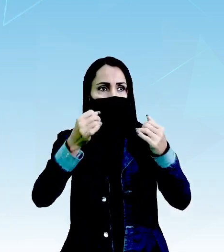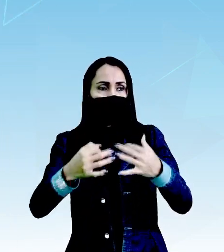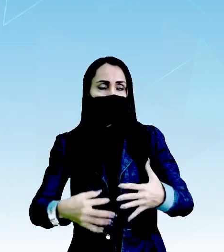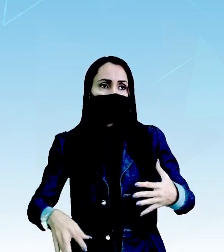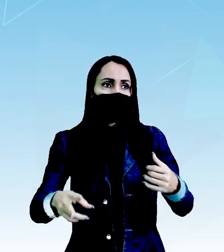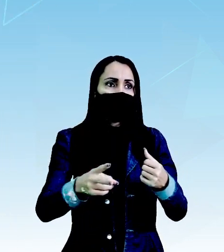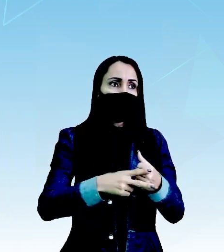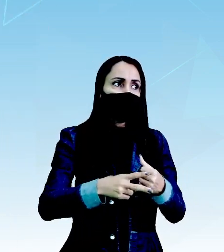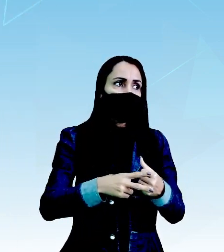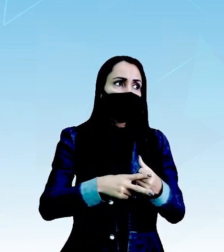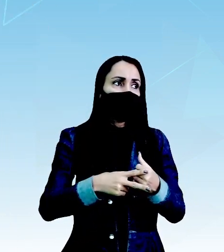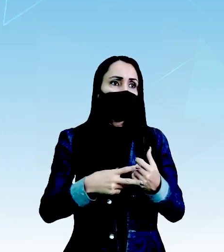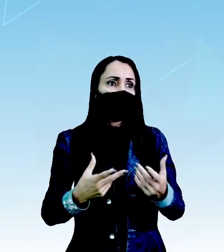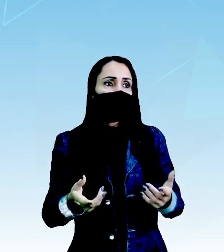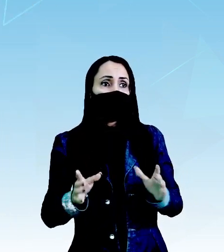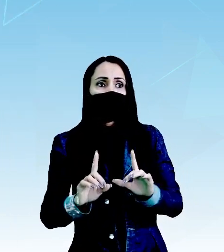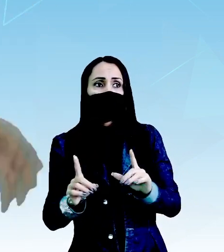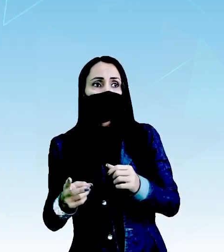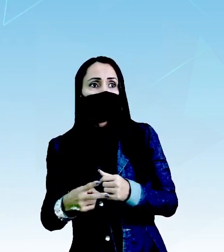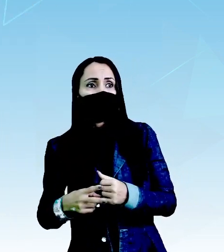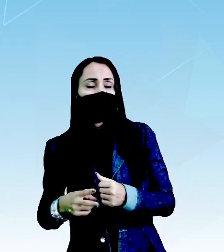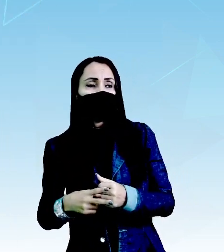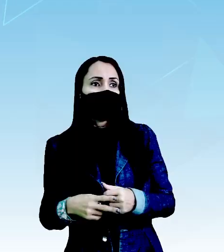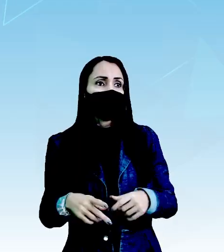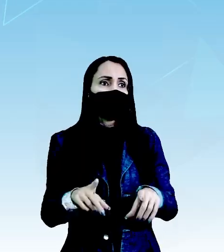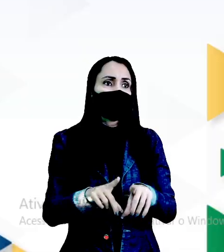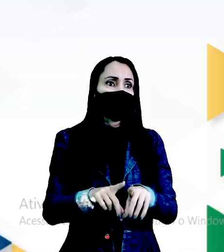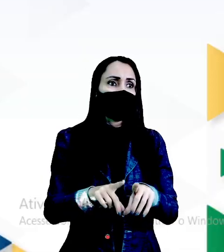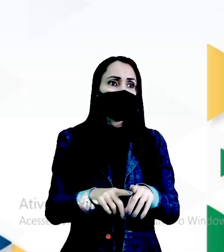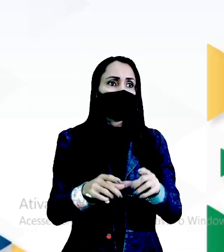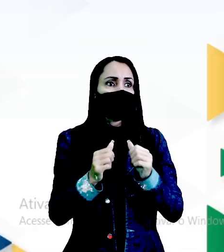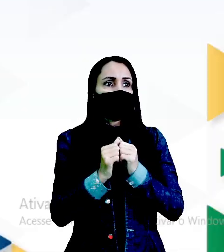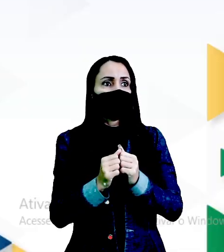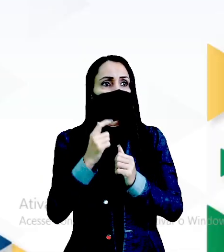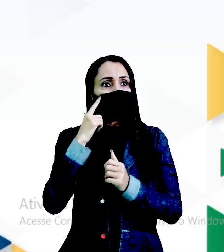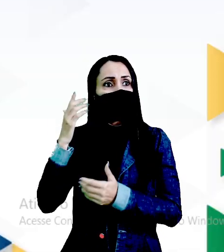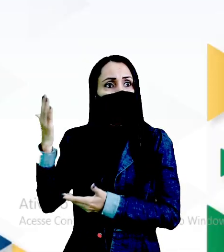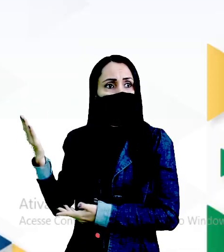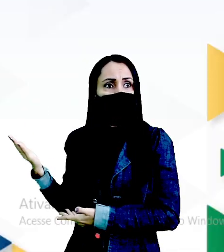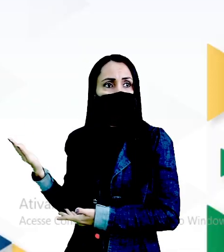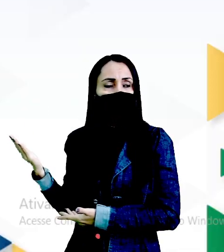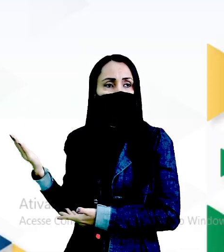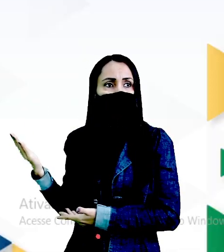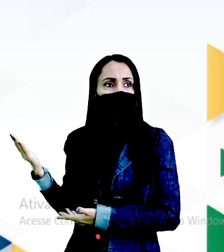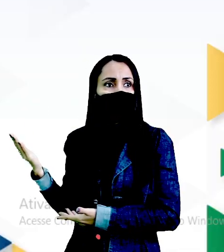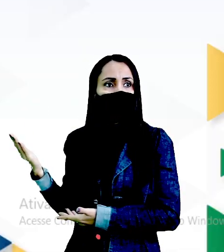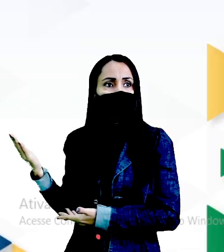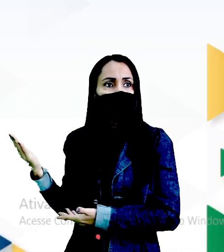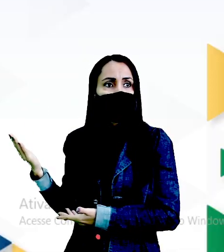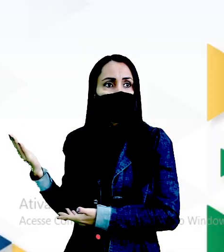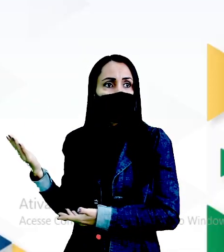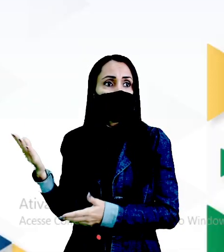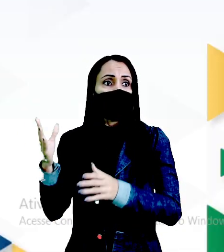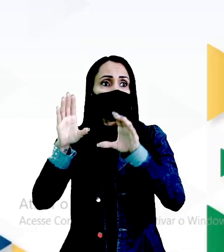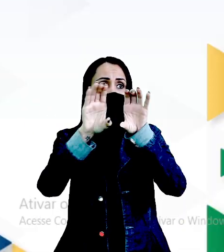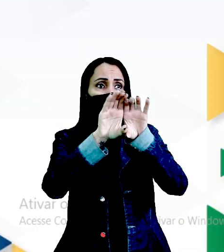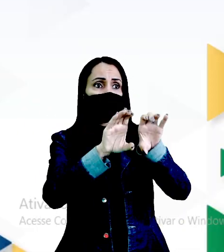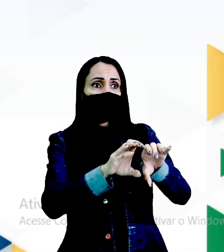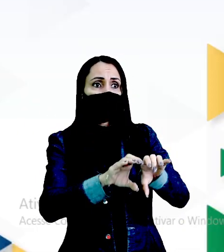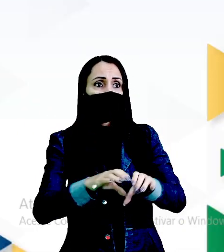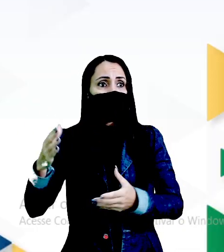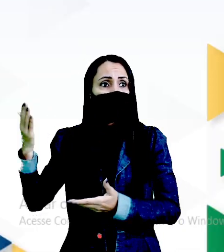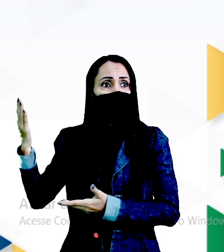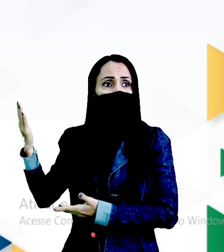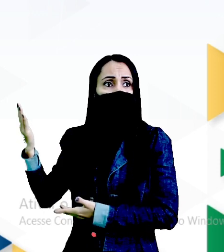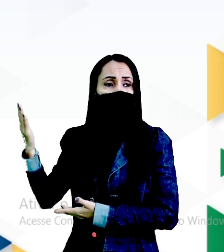e não verbal? E aqui trago, acompanhe, o texto humorístico, a sua estrutura.